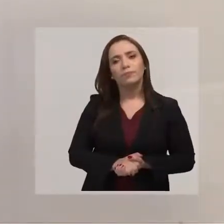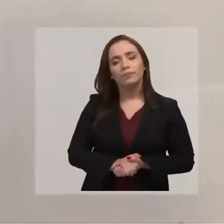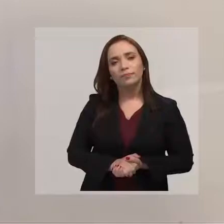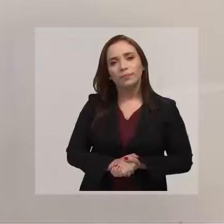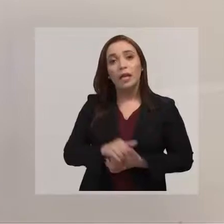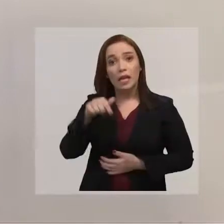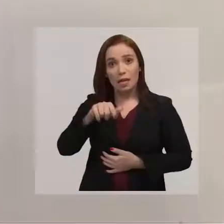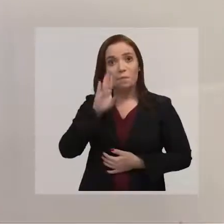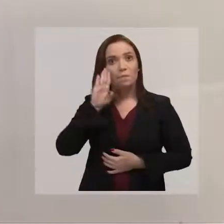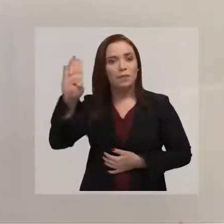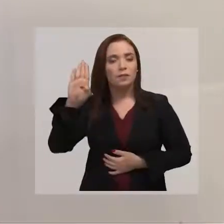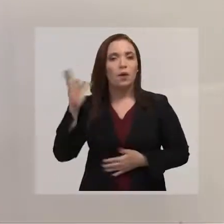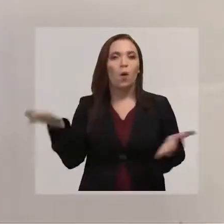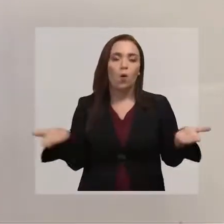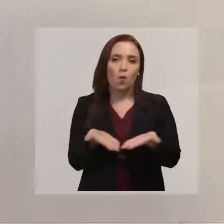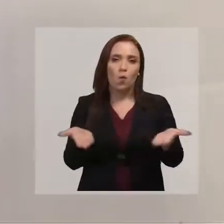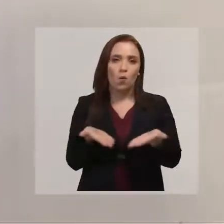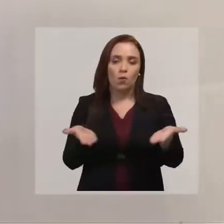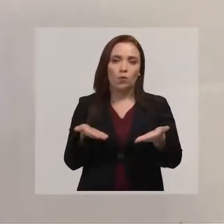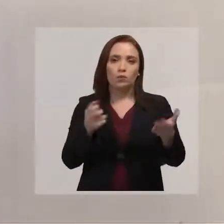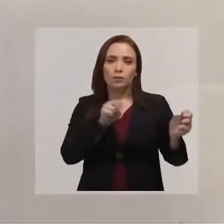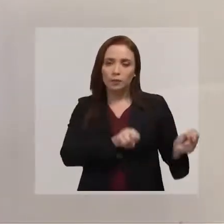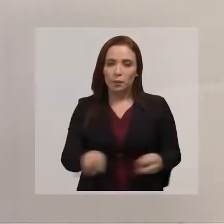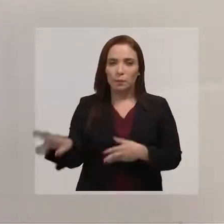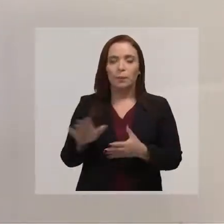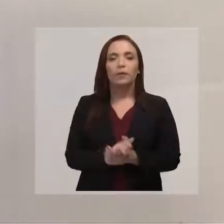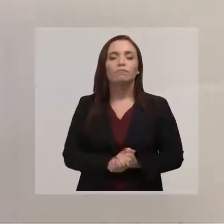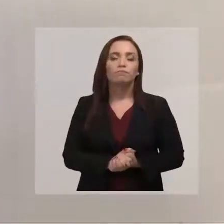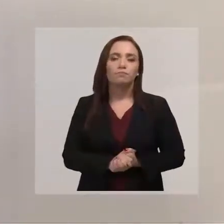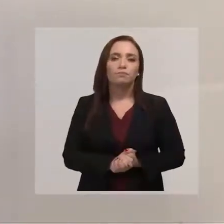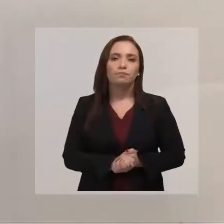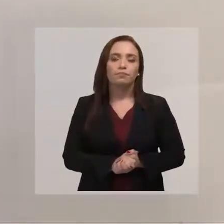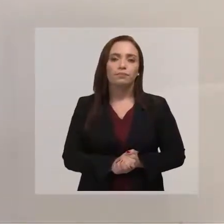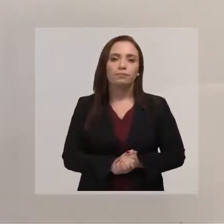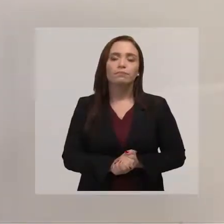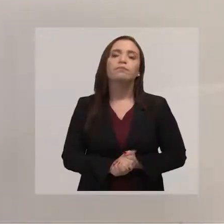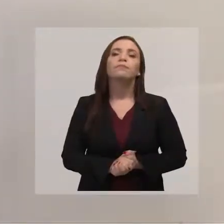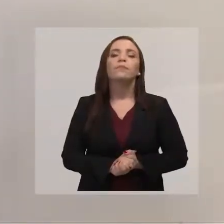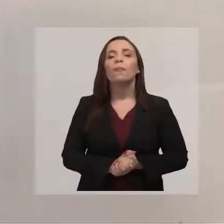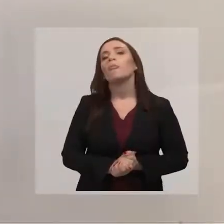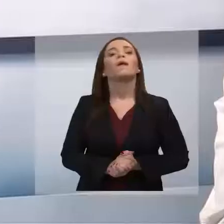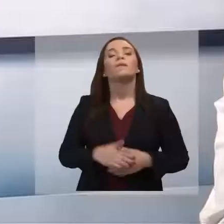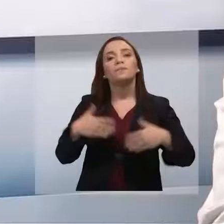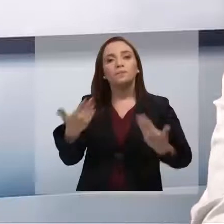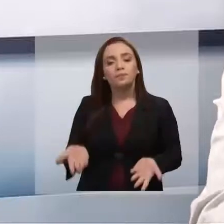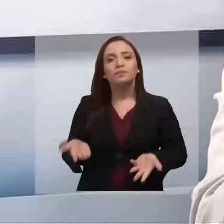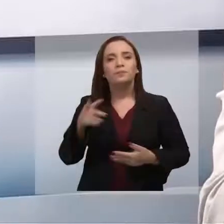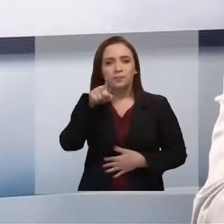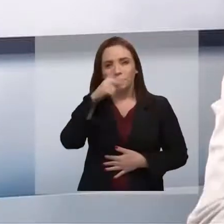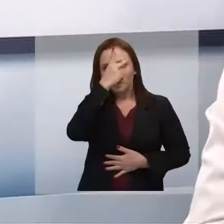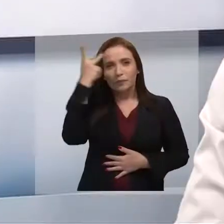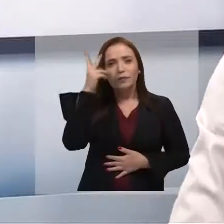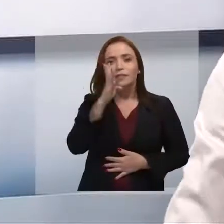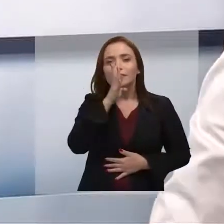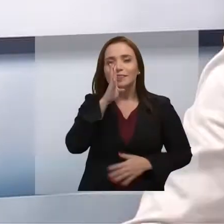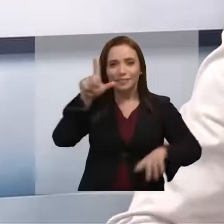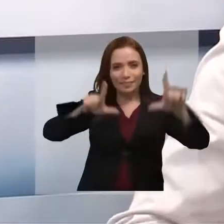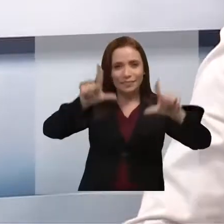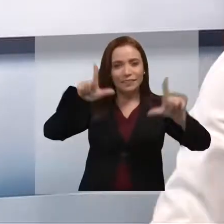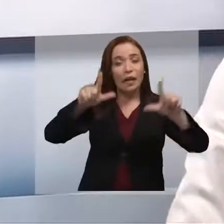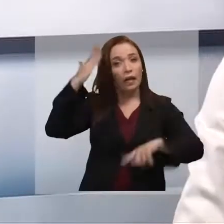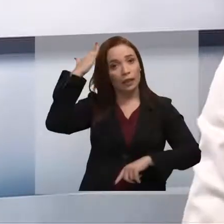Esse foi o debate principal nesta semana. Isso, assim, faz parte do parlamento, para quem está assistindo